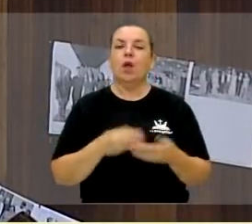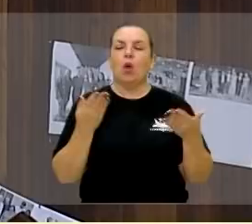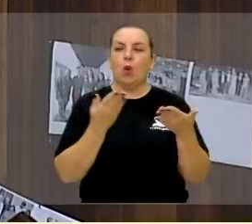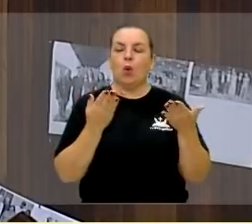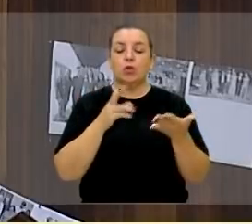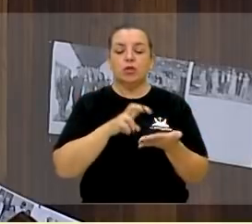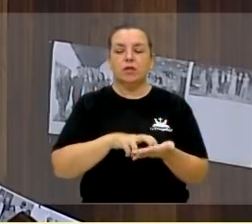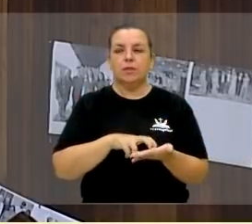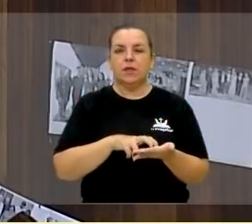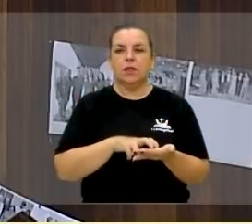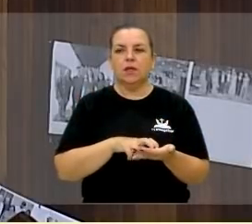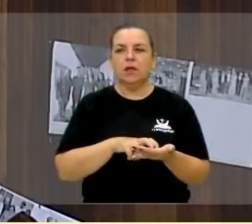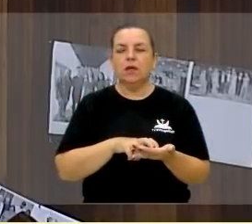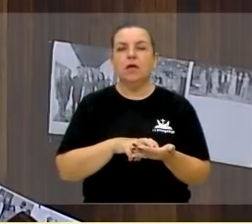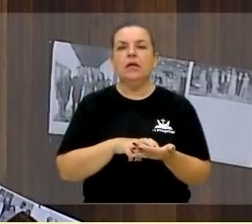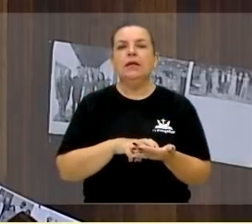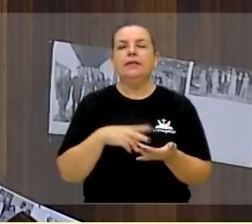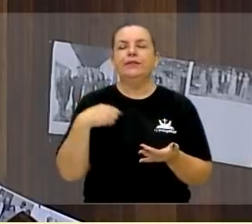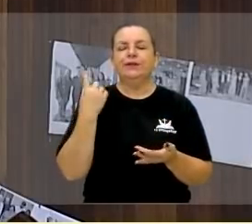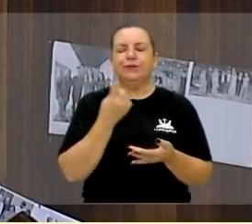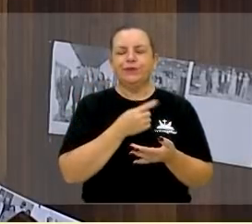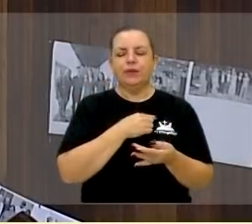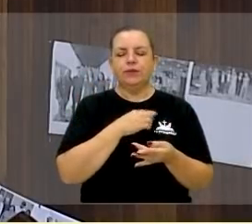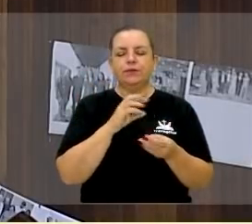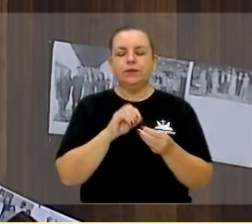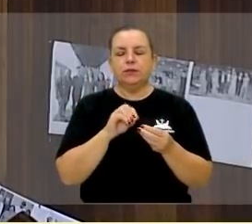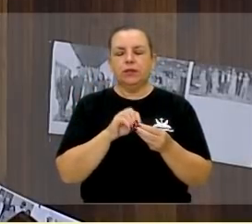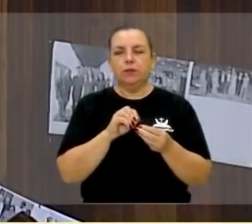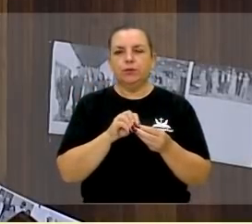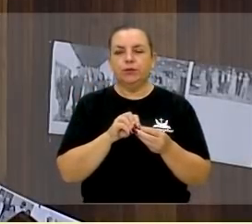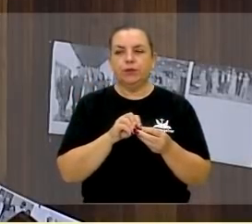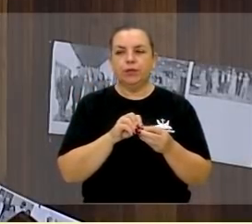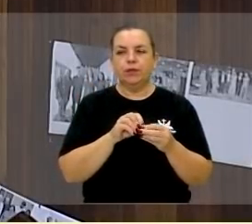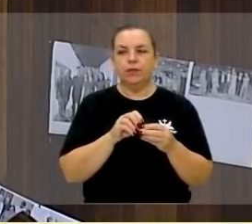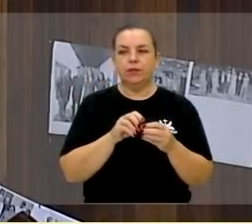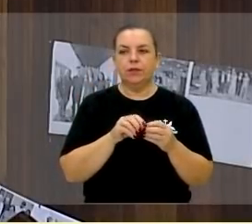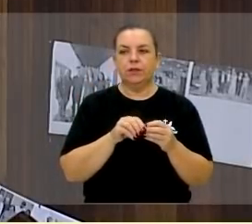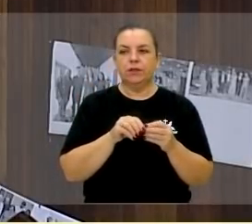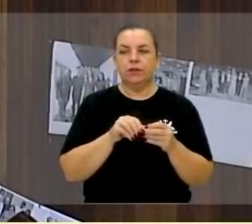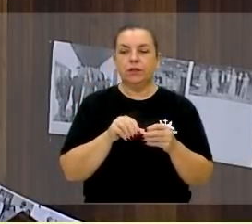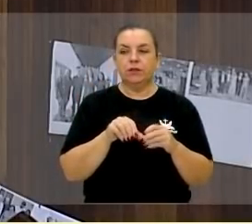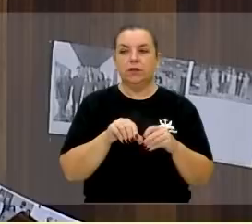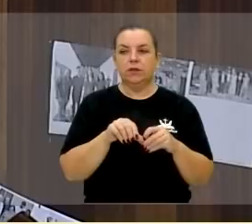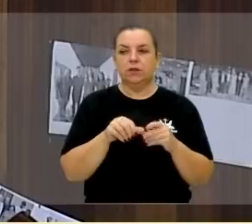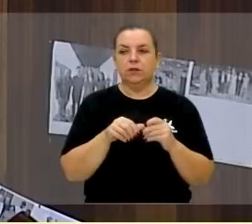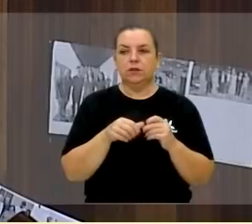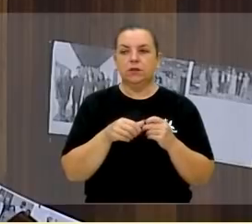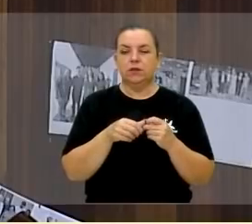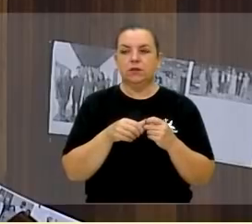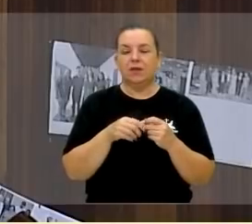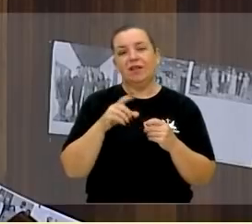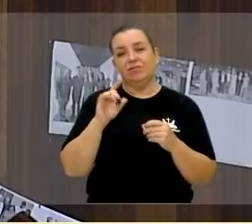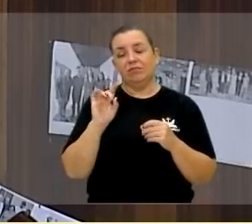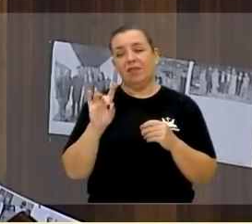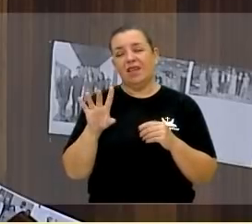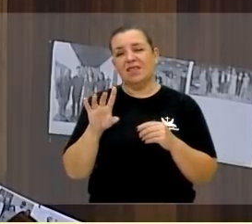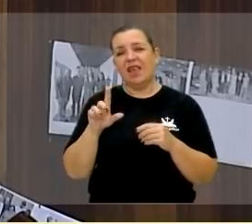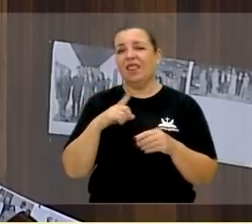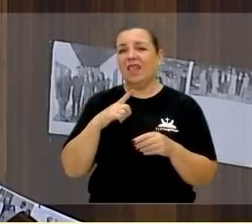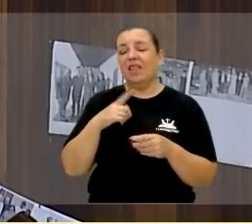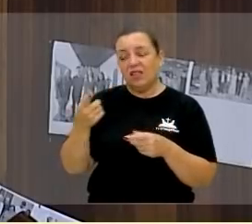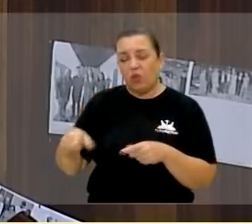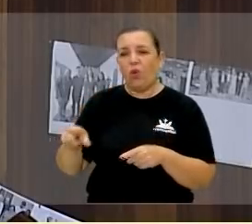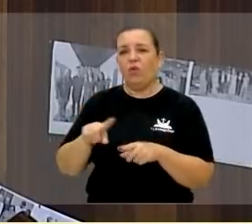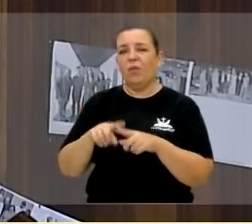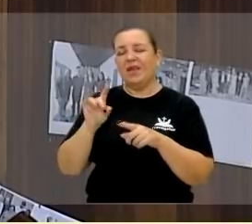quem perdeu, acompanhe o reprise, apesar que no YouTube coloca às 5 da tarde, mas a noite vai